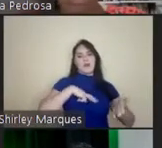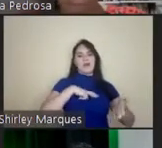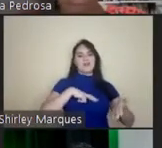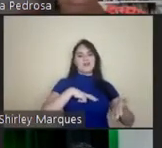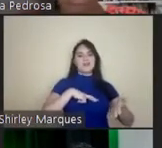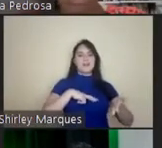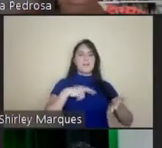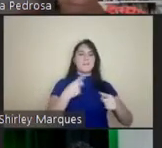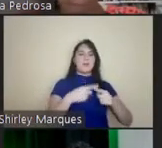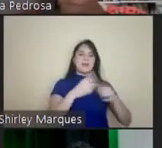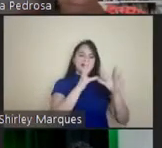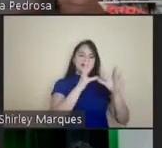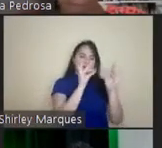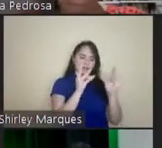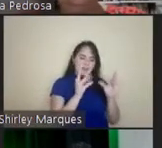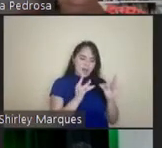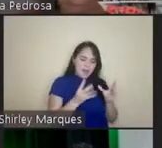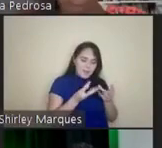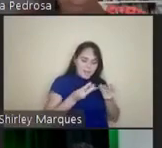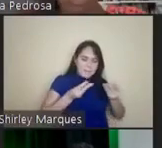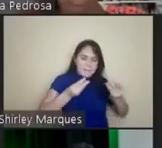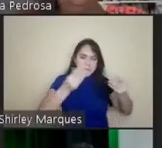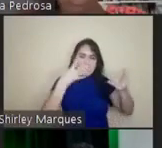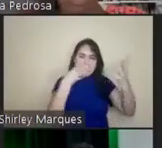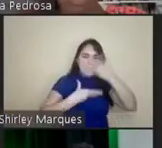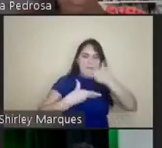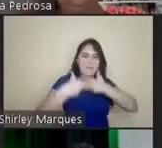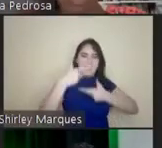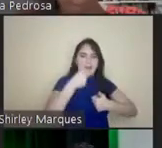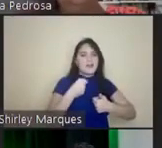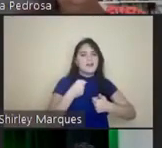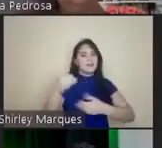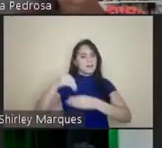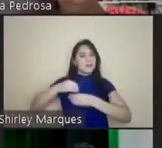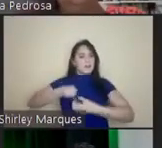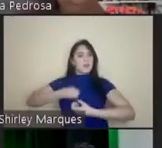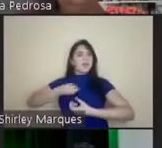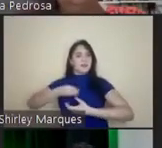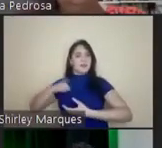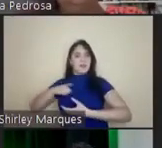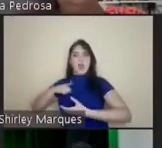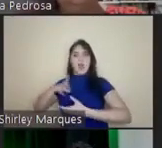eu acho que a beleza mora justamente aí, né? Na poesia. Então, tem muita coisa de prosa